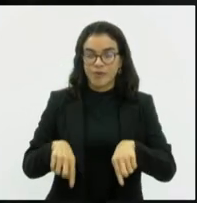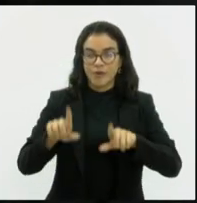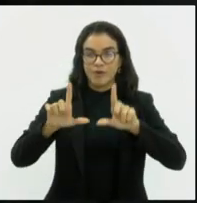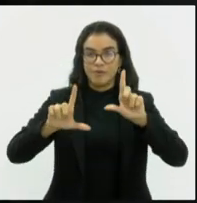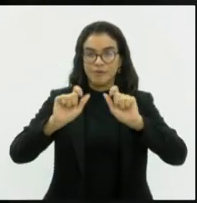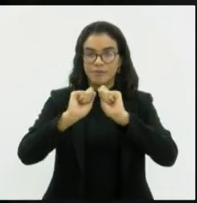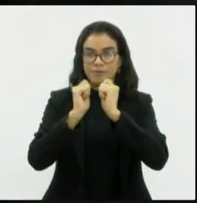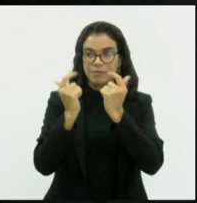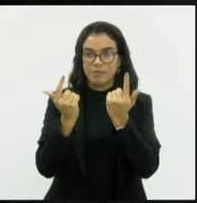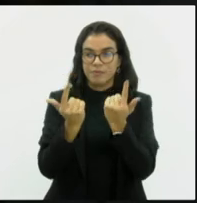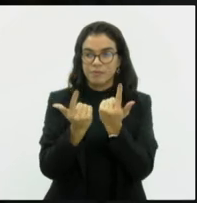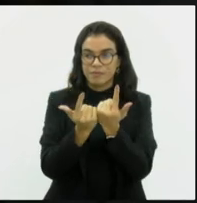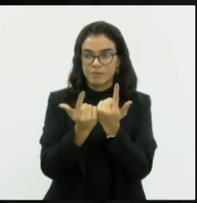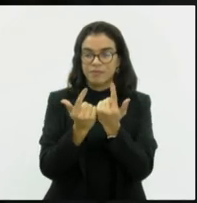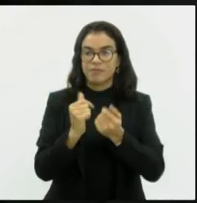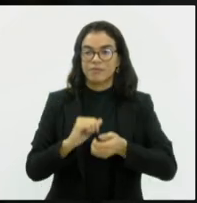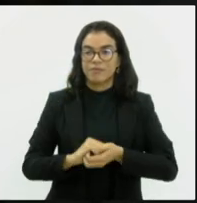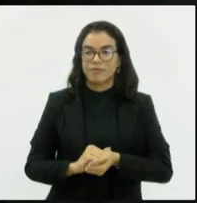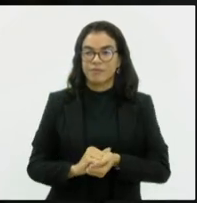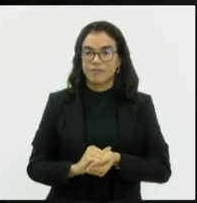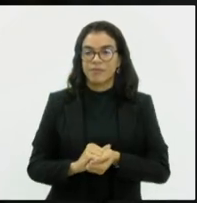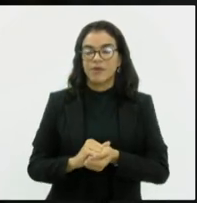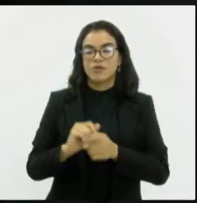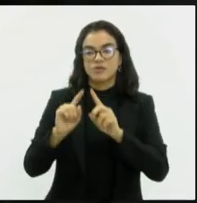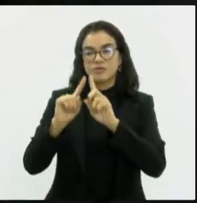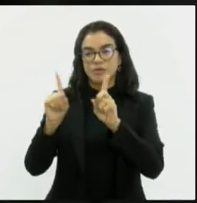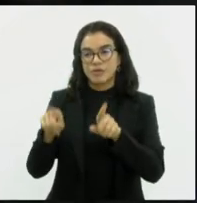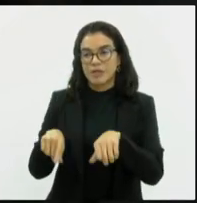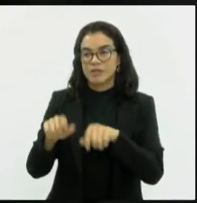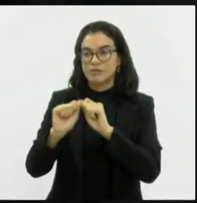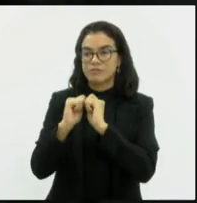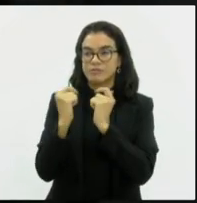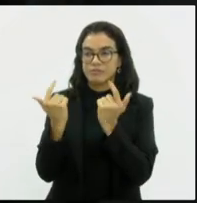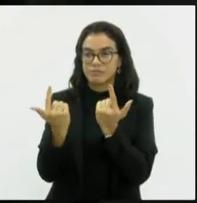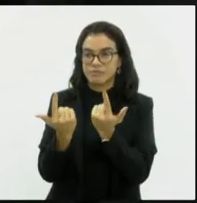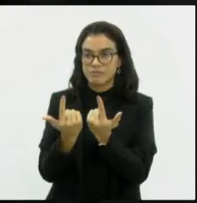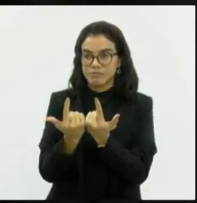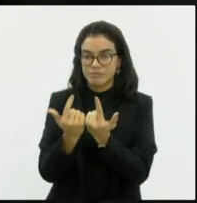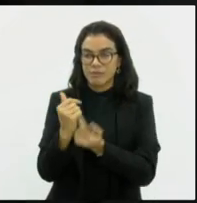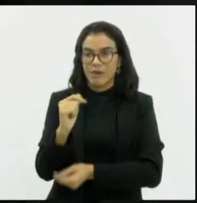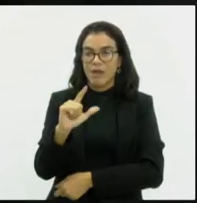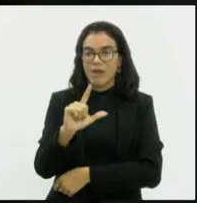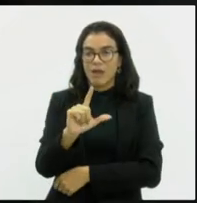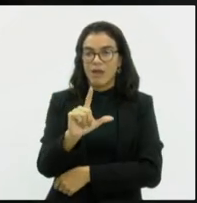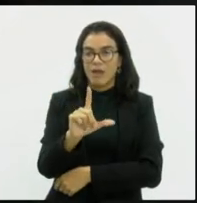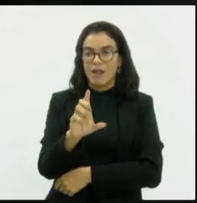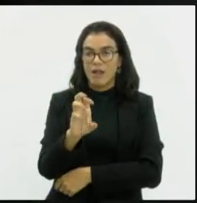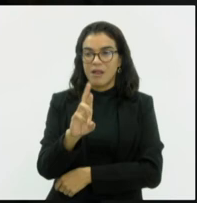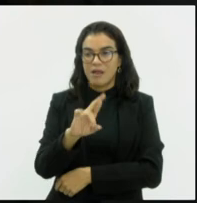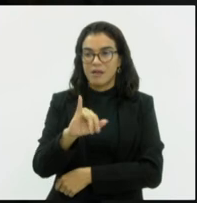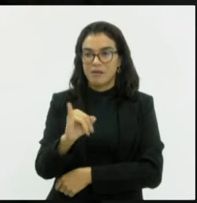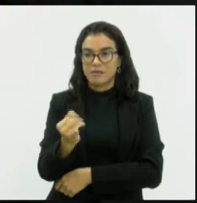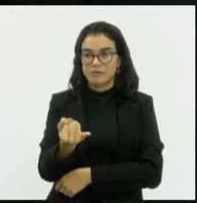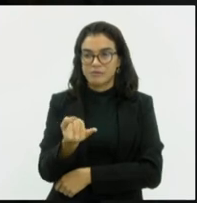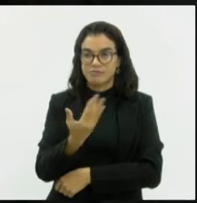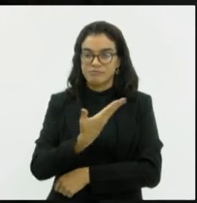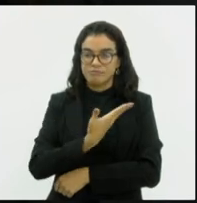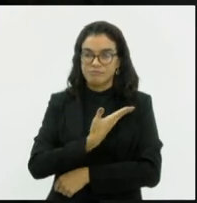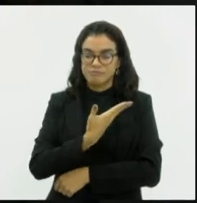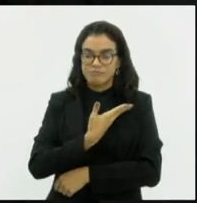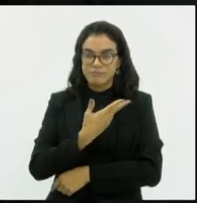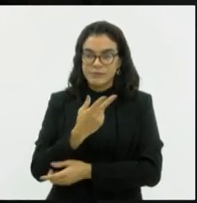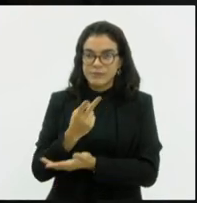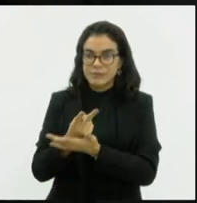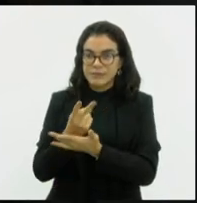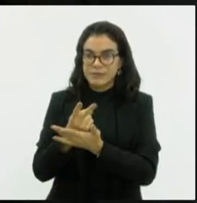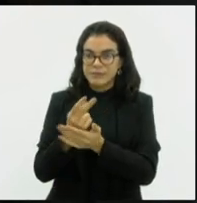Alerj, os funcionários da Alerj aqui, que são os grandes amigos nossos aqui, são as pessoas que estão sempre aqui